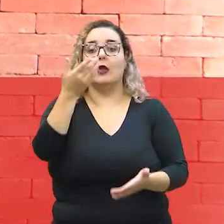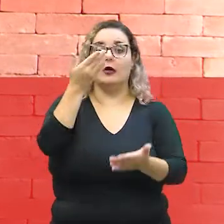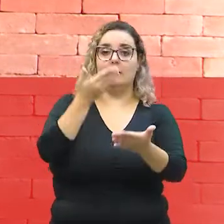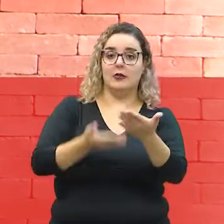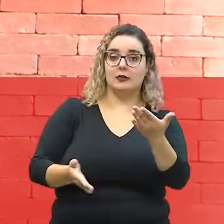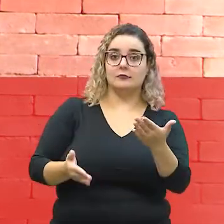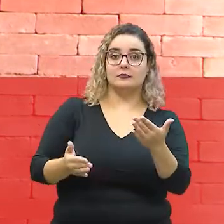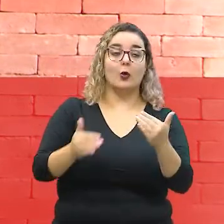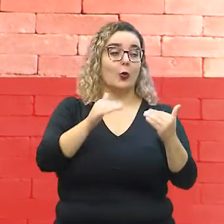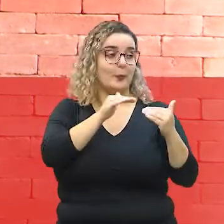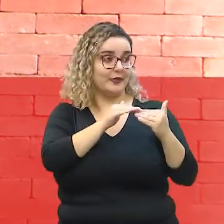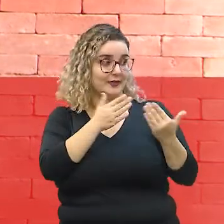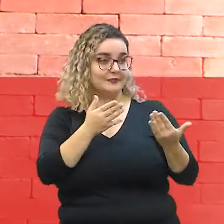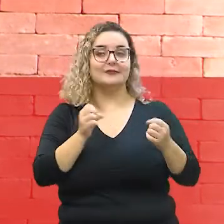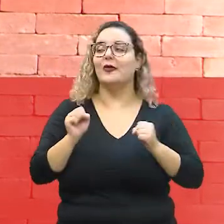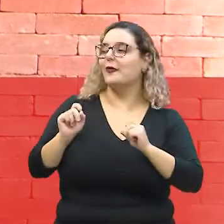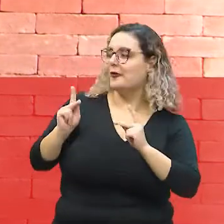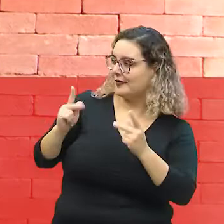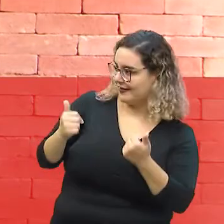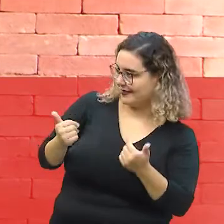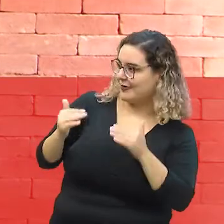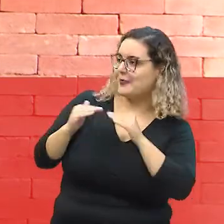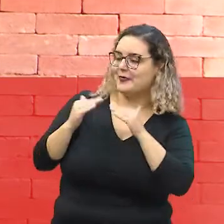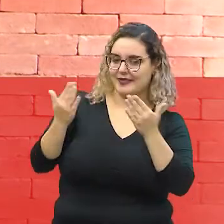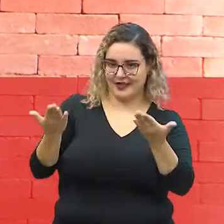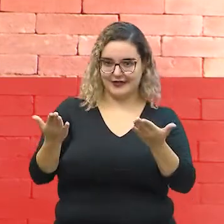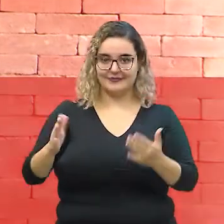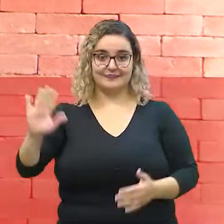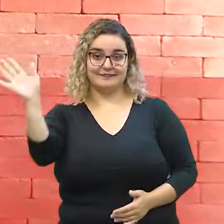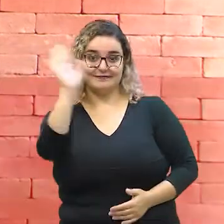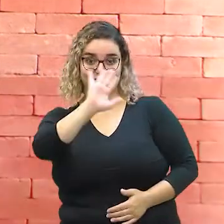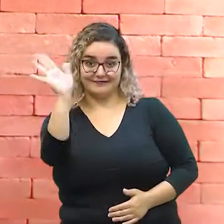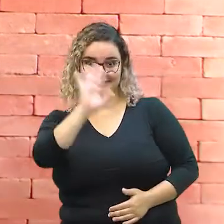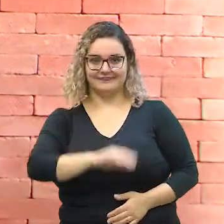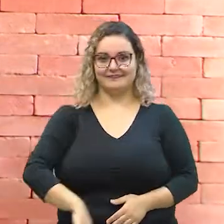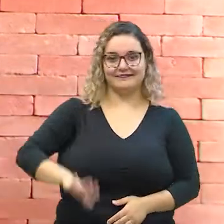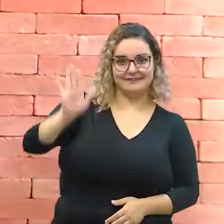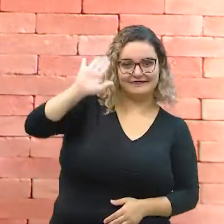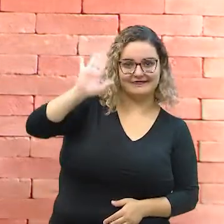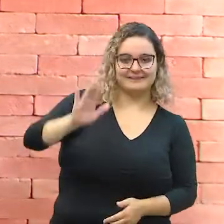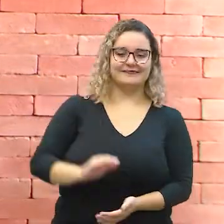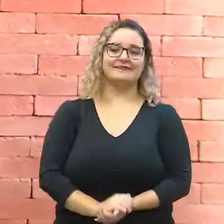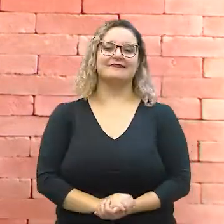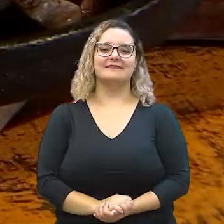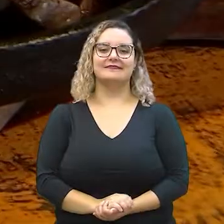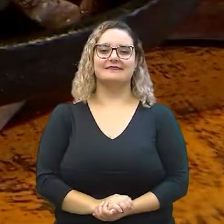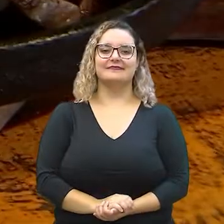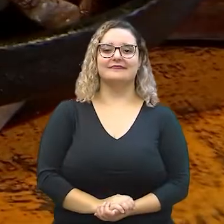Combinado? Ok, combinado. Então tá jóia. Até mais. Tchau, tchau. Valeu.